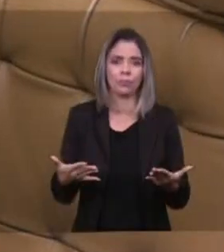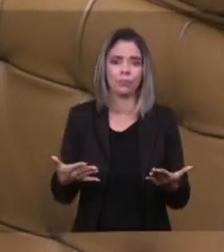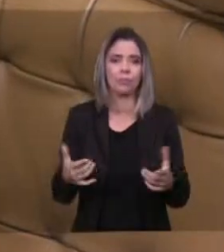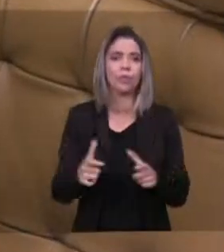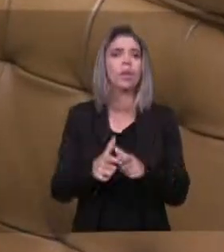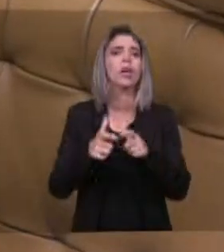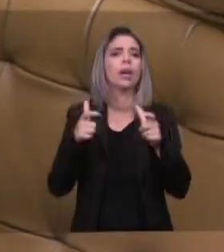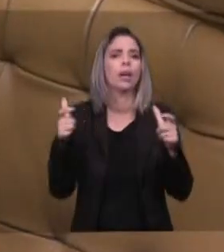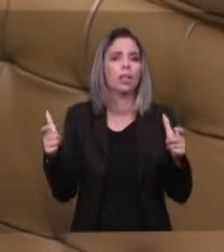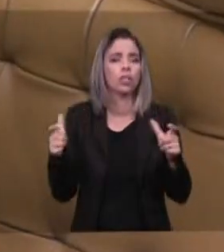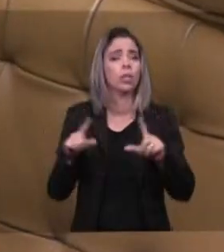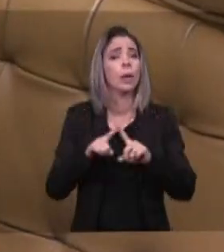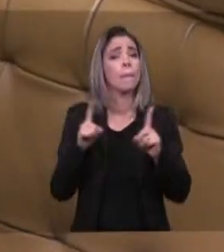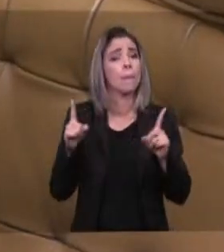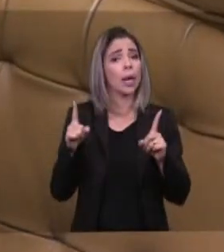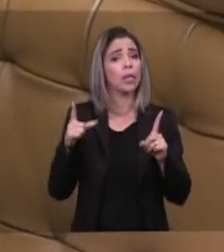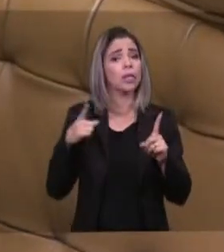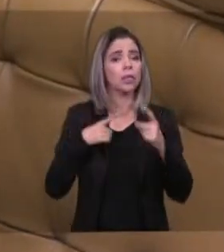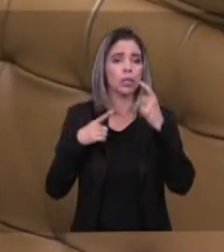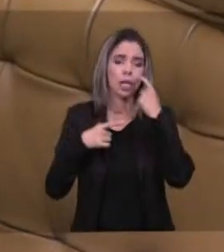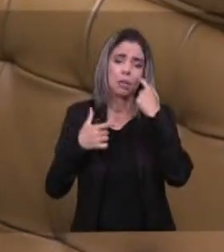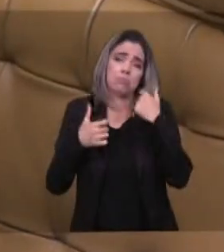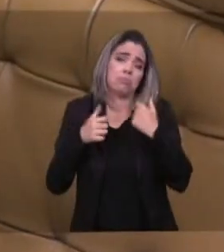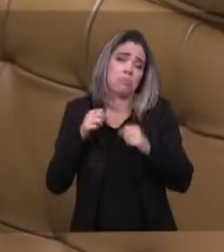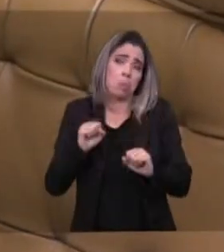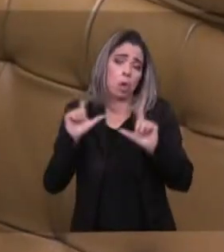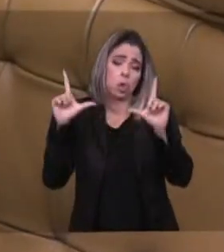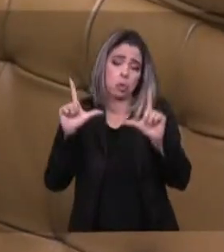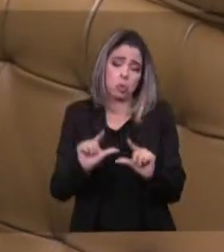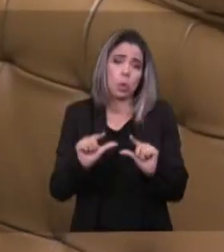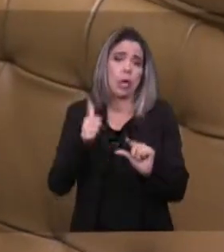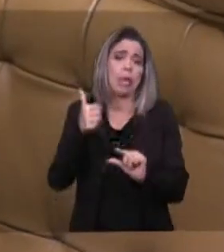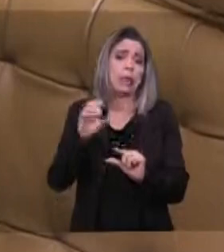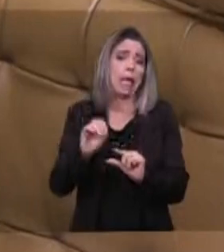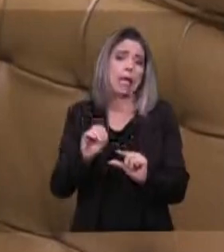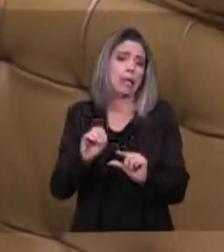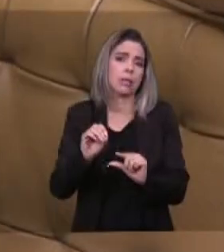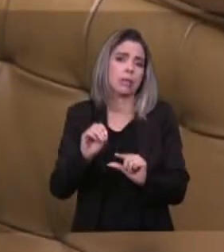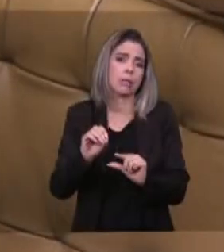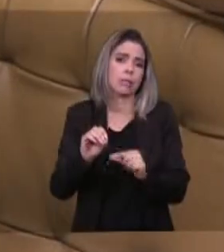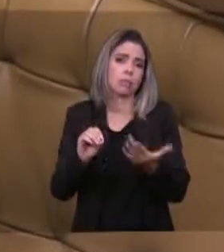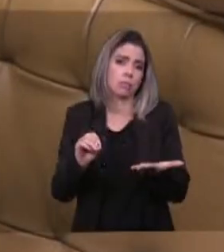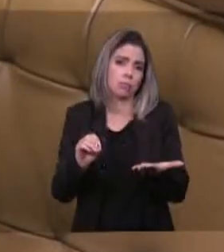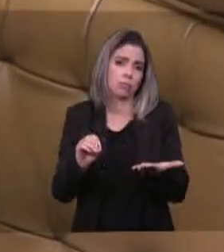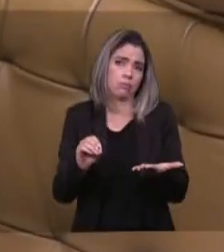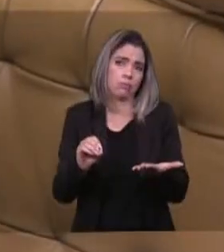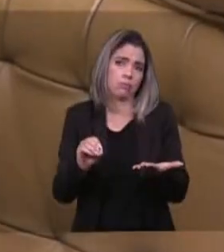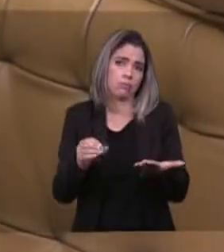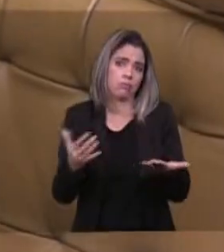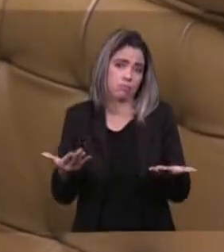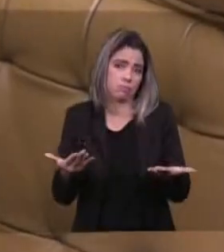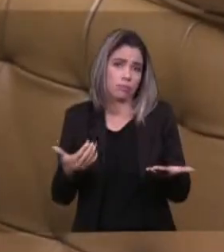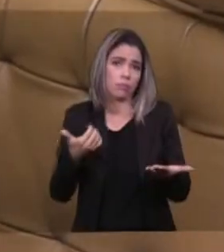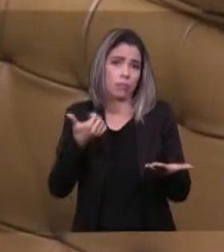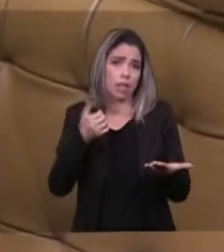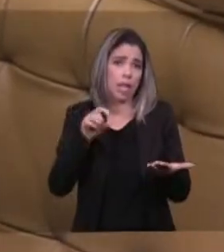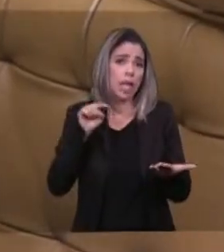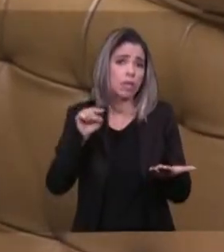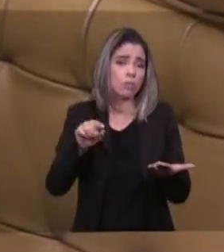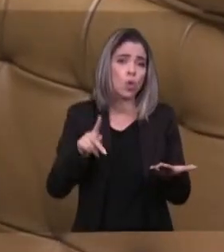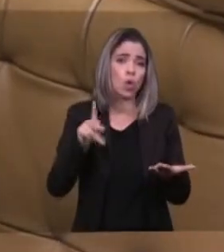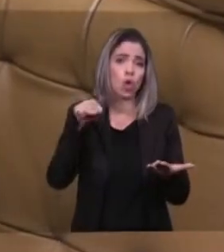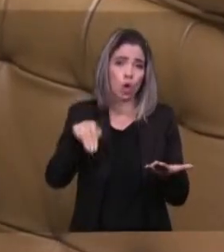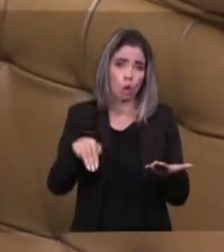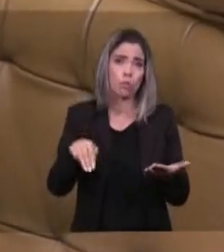Mas que sejam 10 milhões de hectares, portanto, 100 mil quilômetros quadrados, também muita